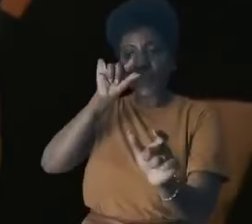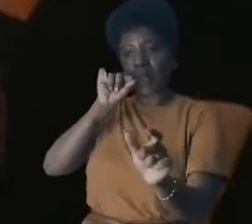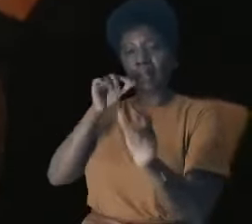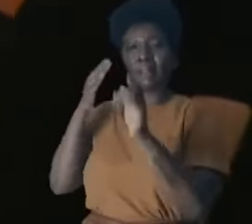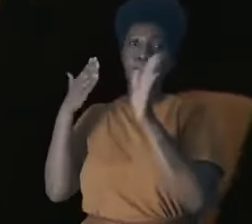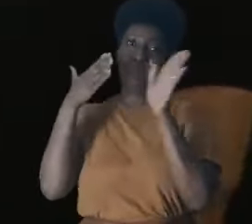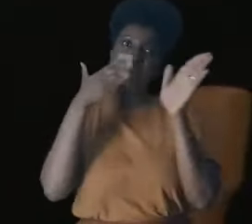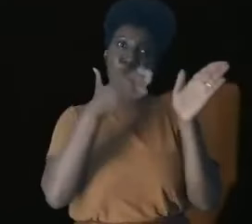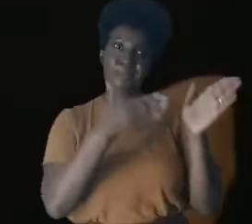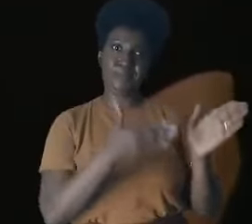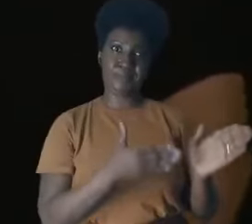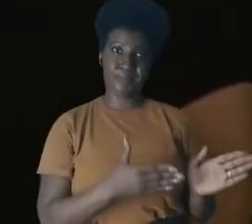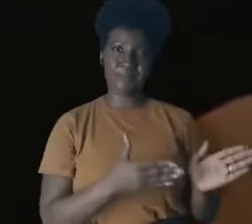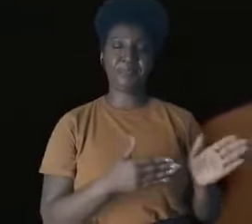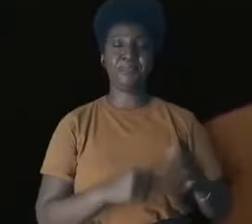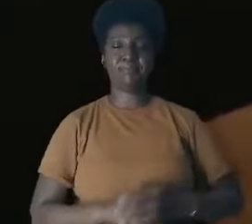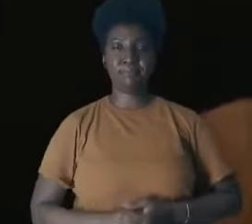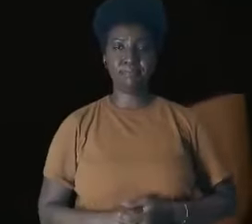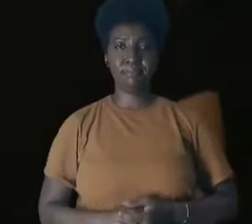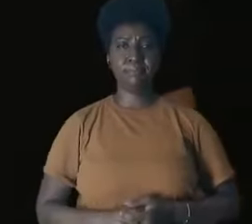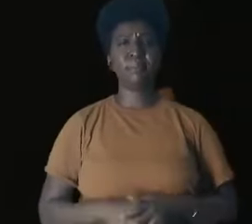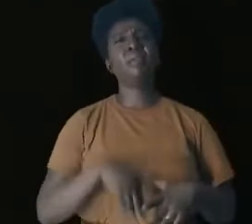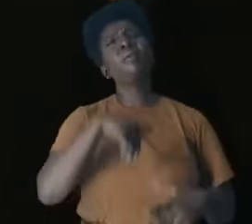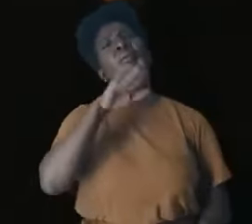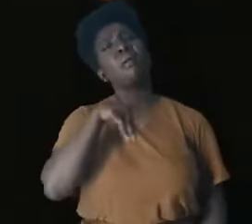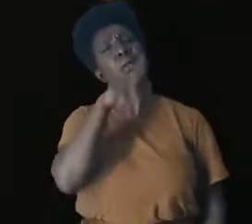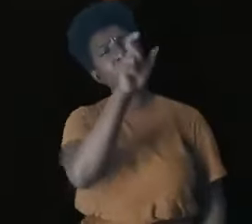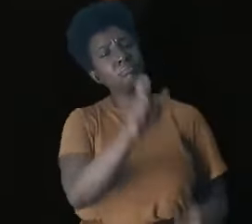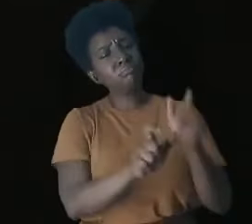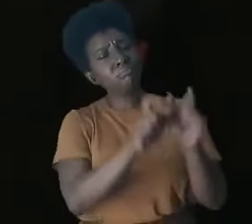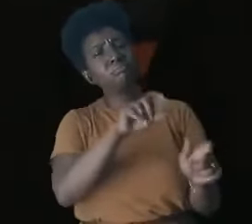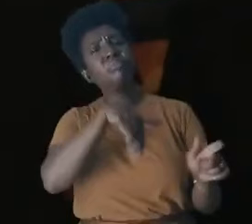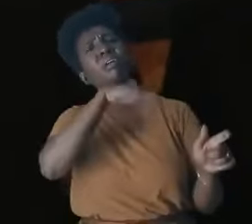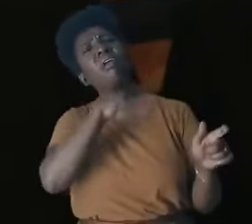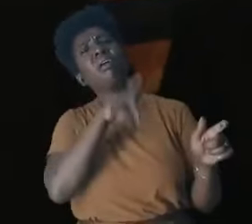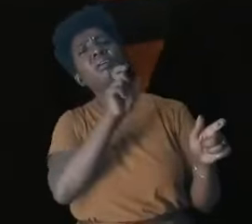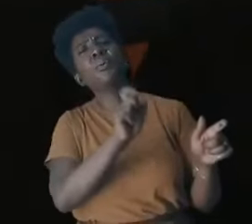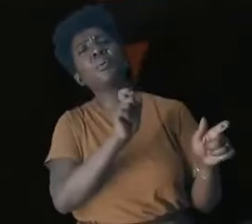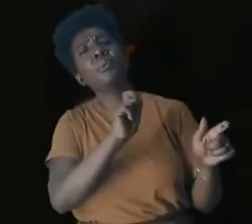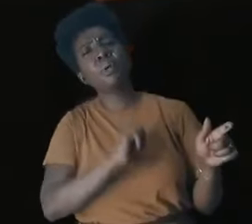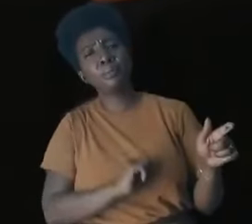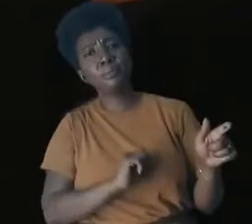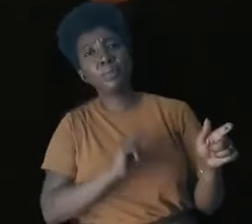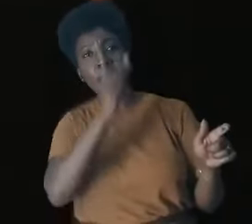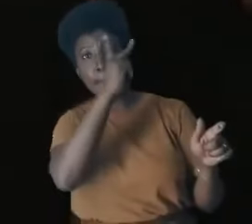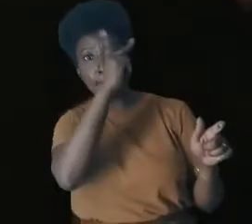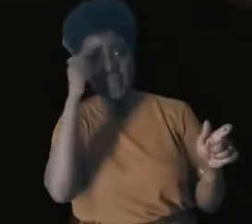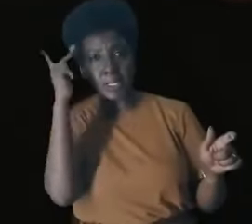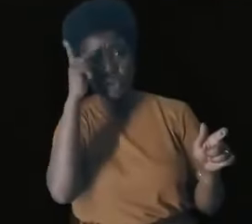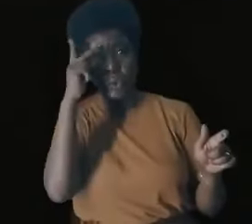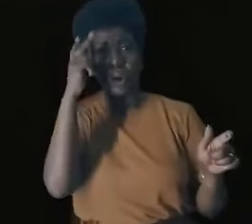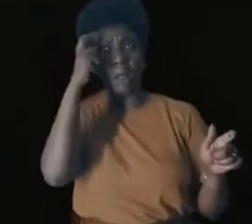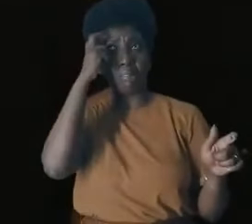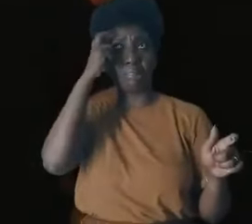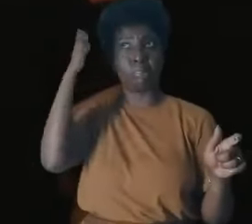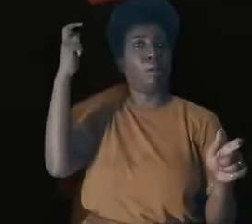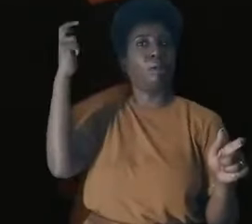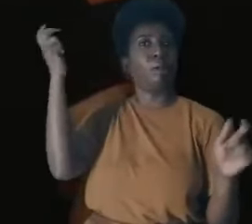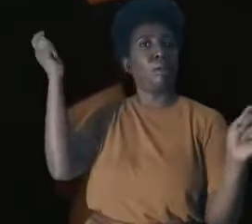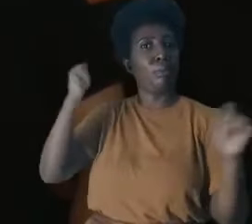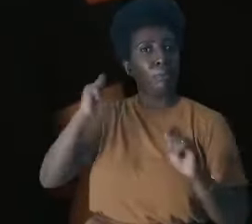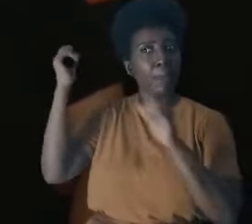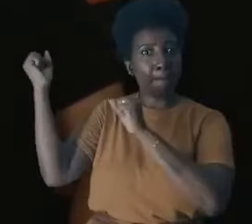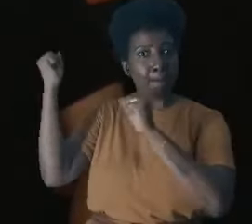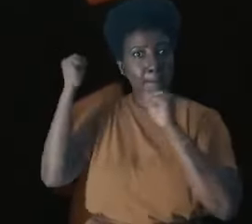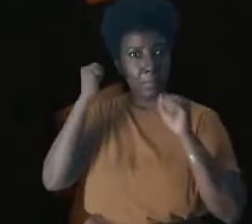fiéis. E quem são essas pessoas? Elas são superdotadas de algum poder